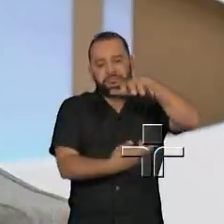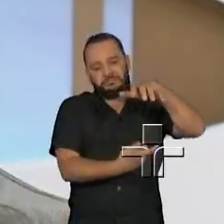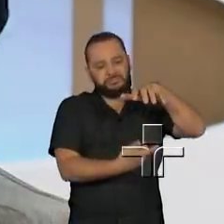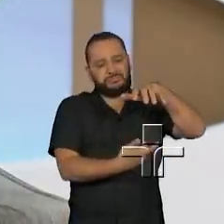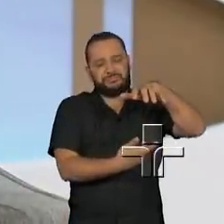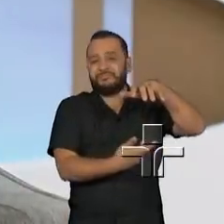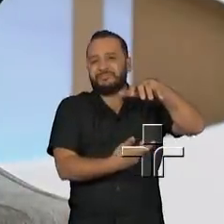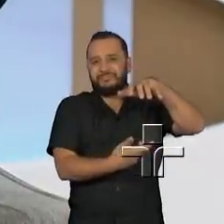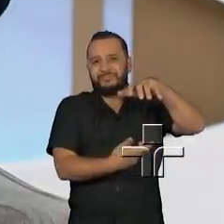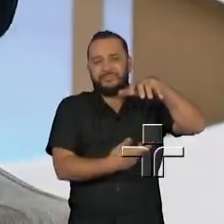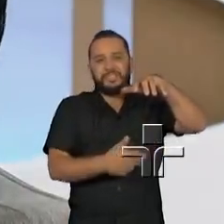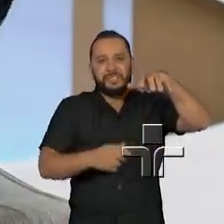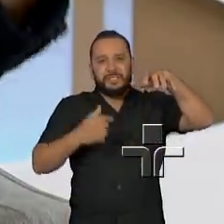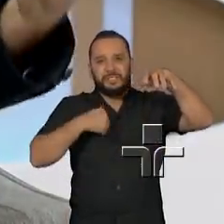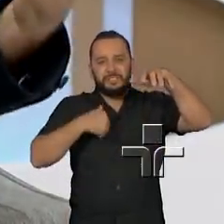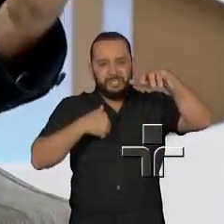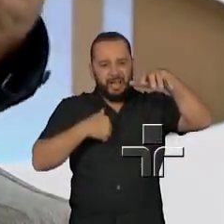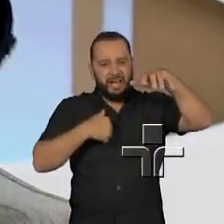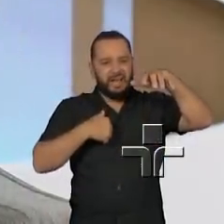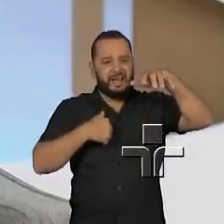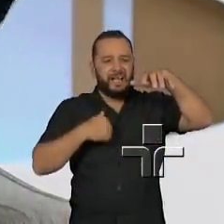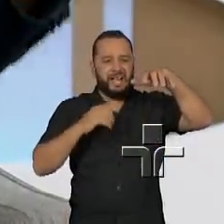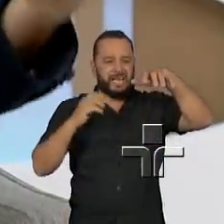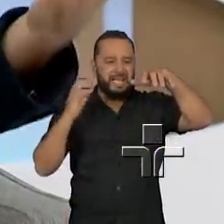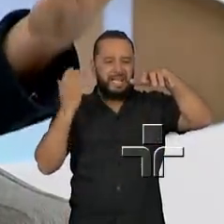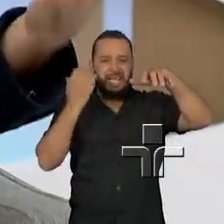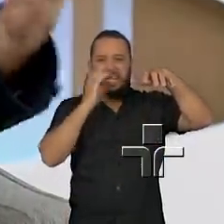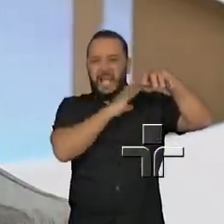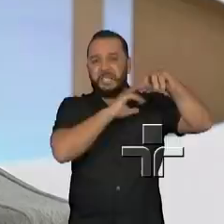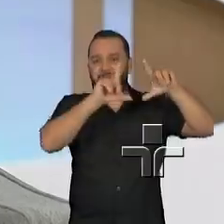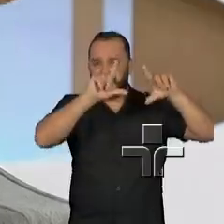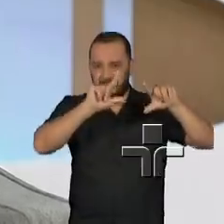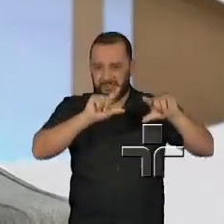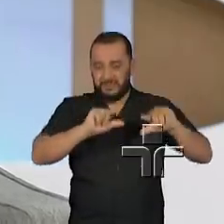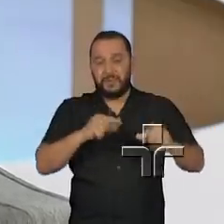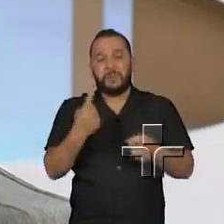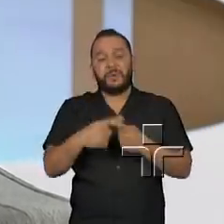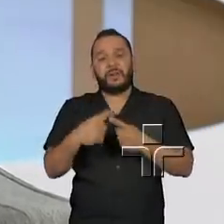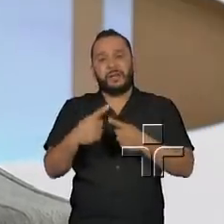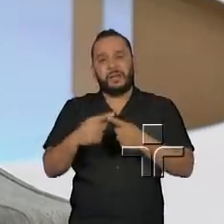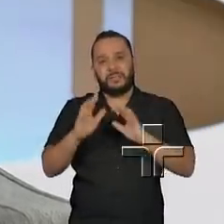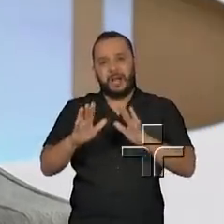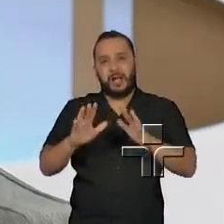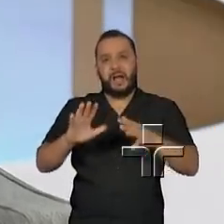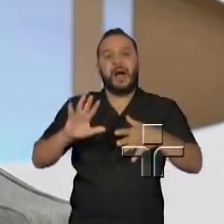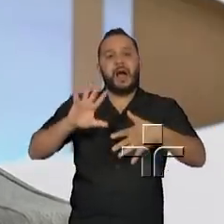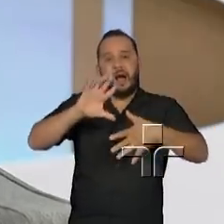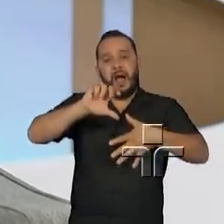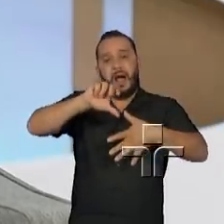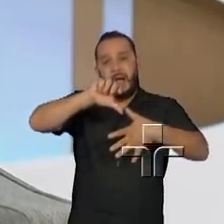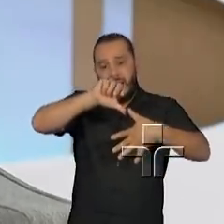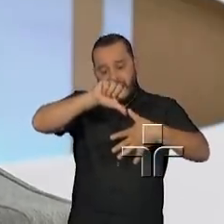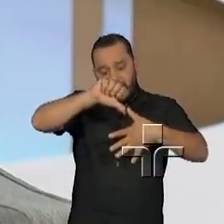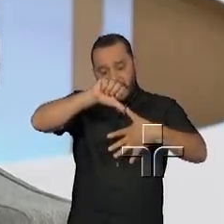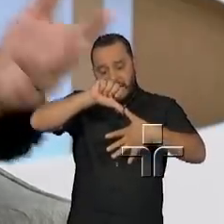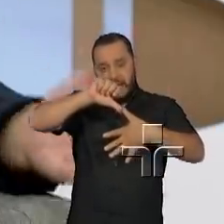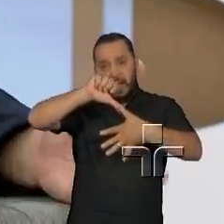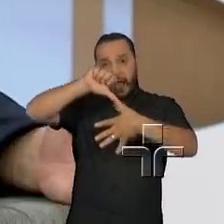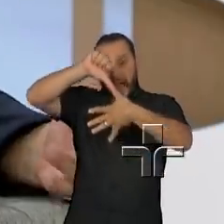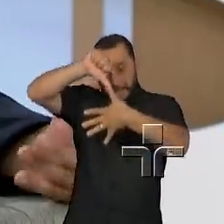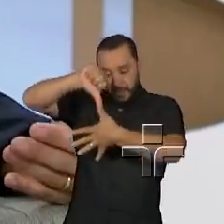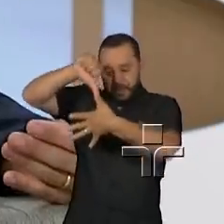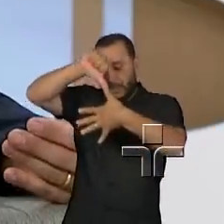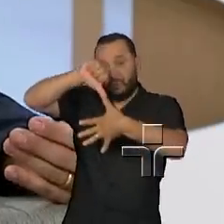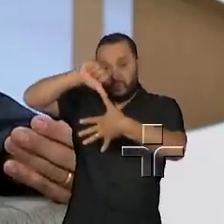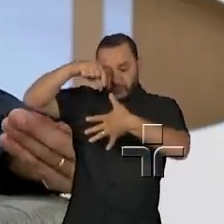que tem terras no Equador, vai se desertificar e quem vai se dar bem é o hemisfério norte. Aliás, isso, de certa maneira, também está dado. O que a gente vai tentar fazer é